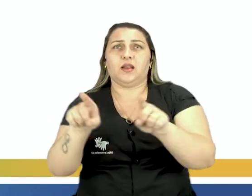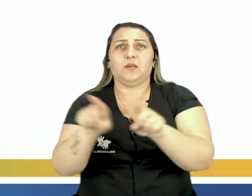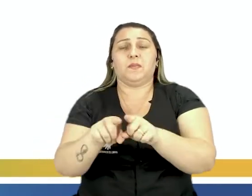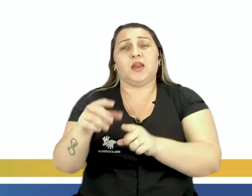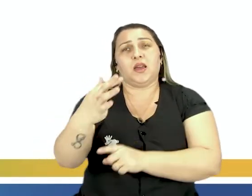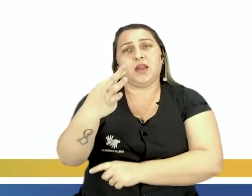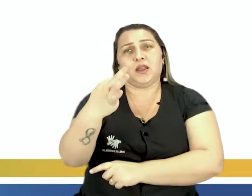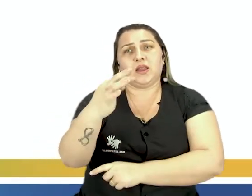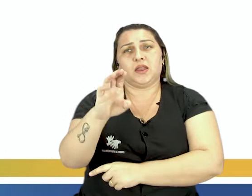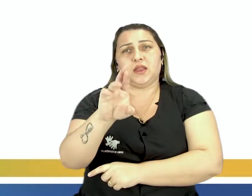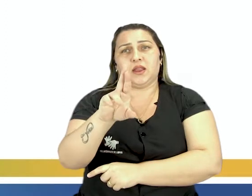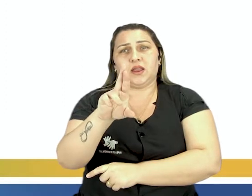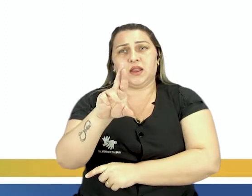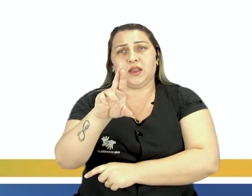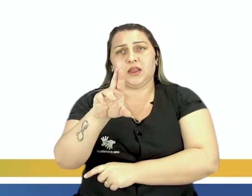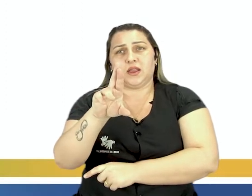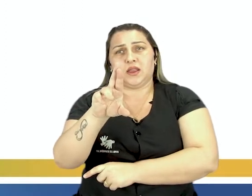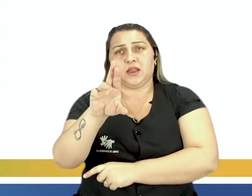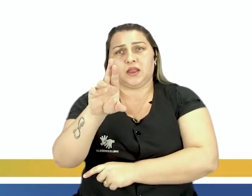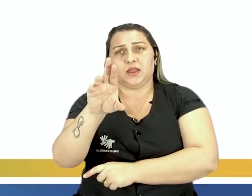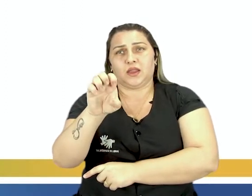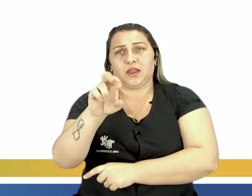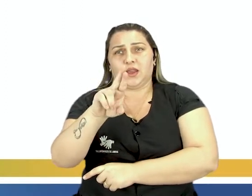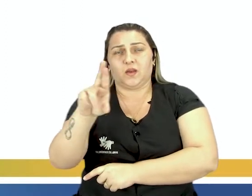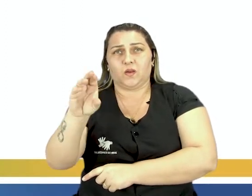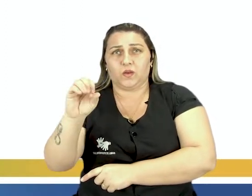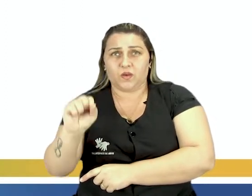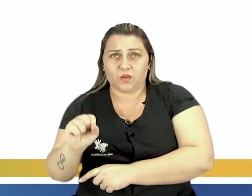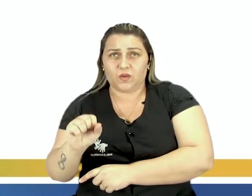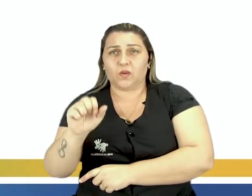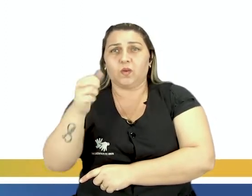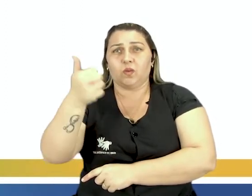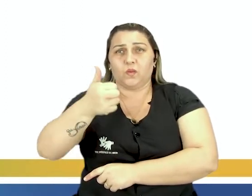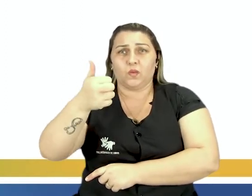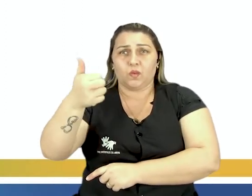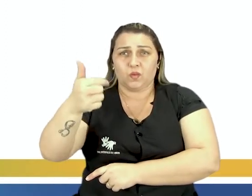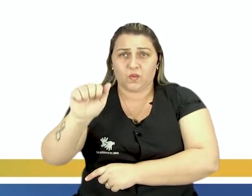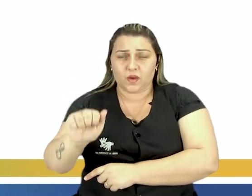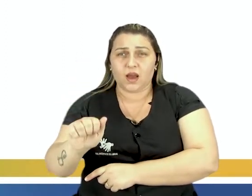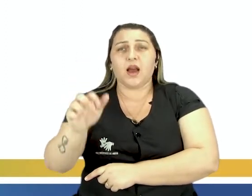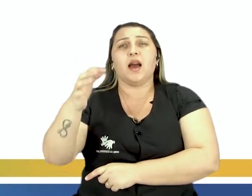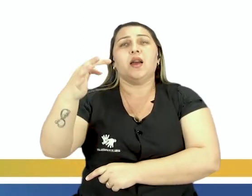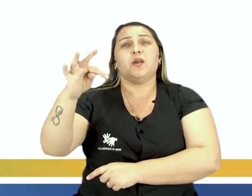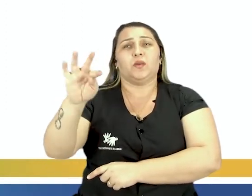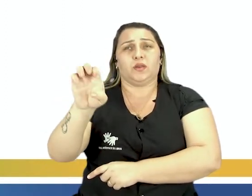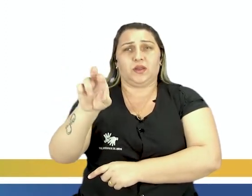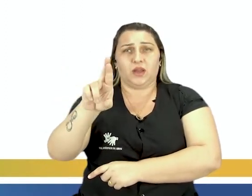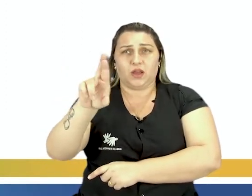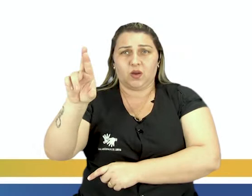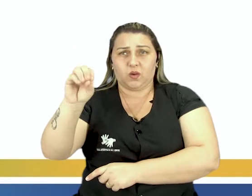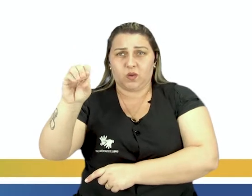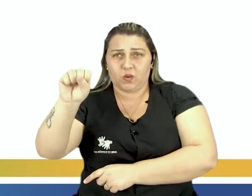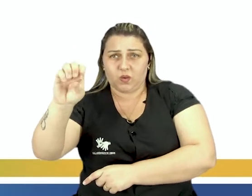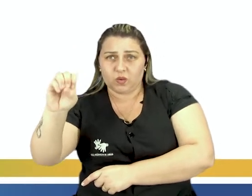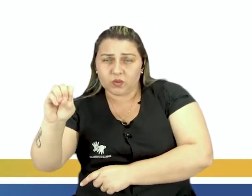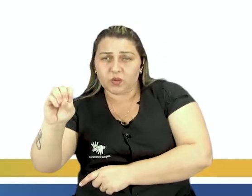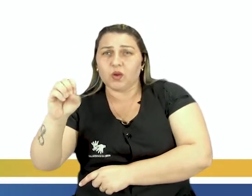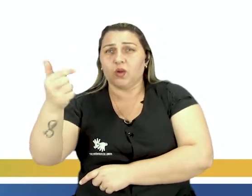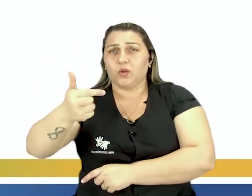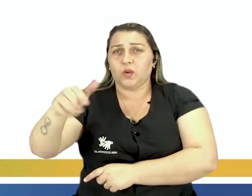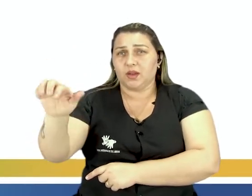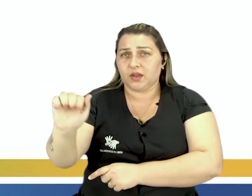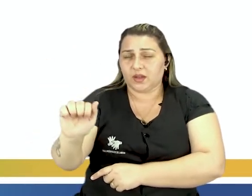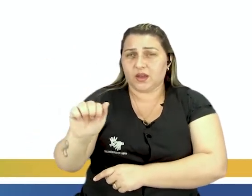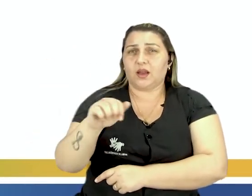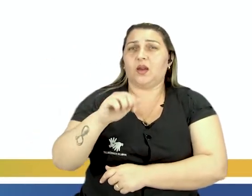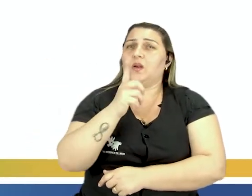metais alcalinos é a família 1A, alcalinos terrosos, família 2A. Então, quando esses óxidos reagem com a